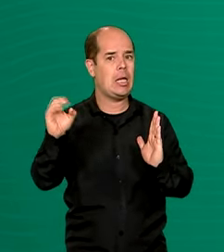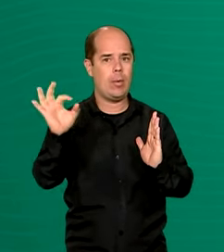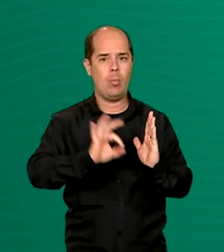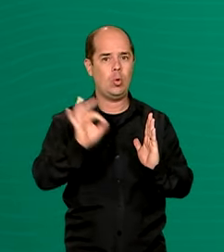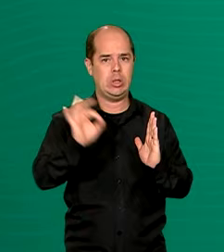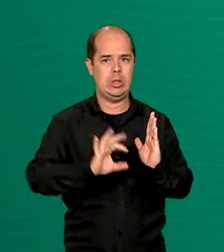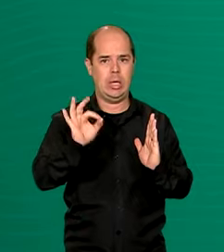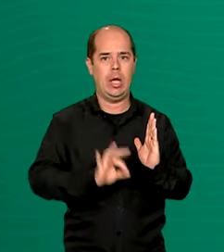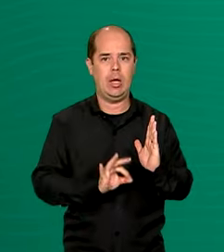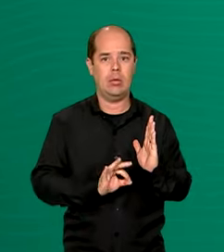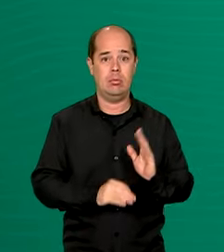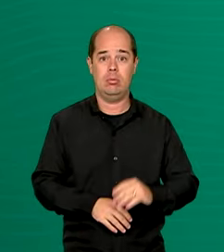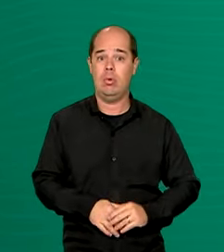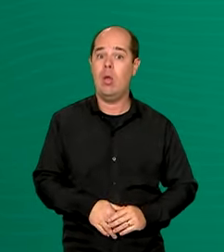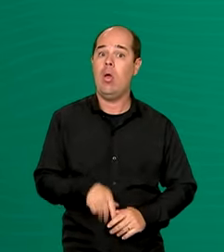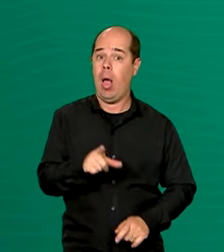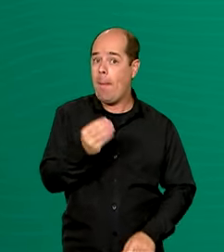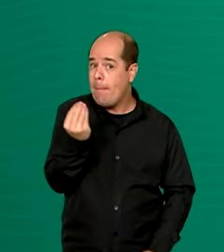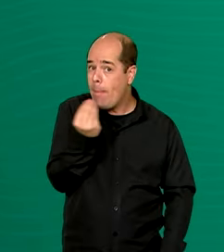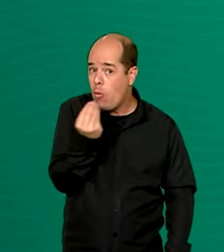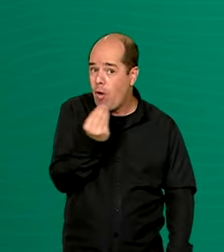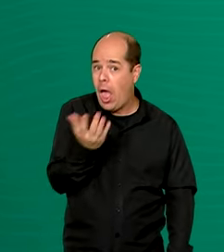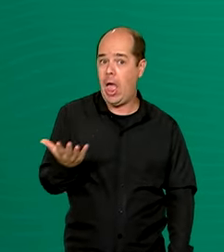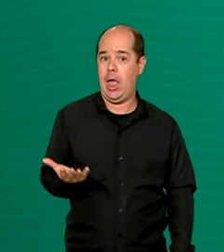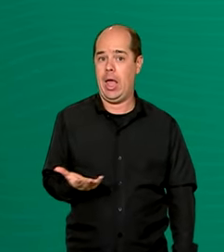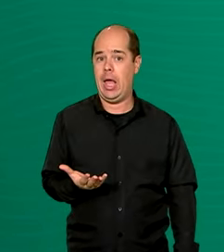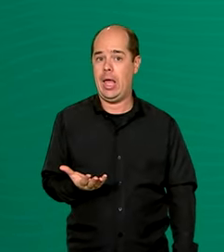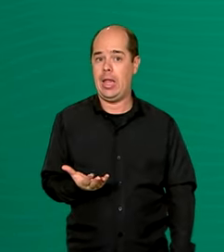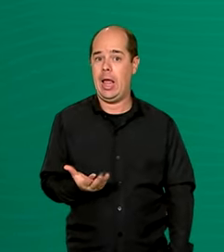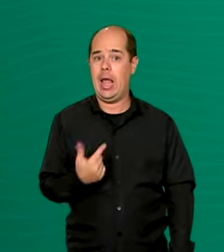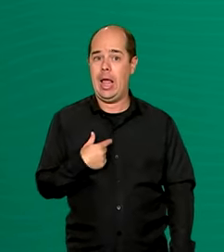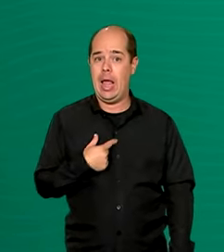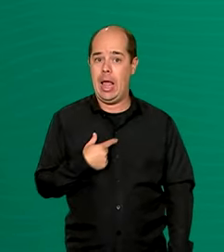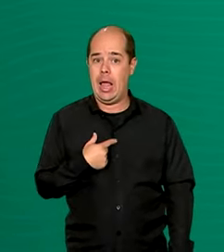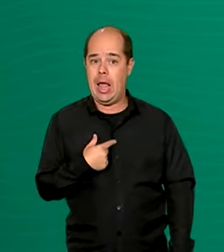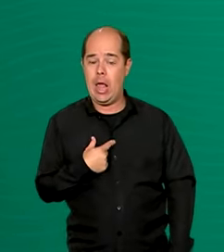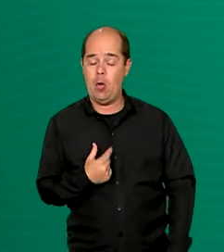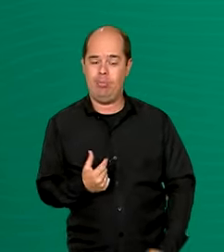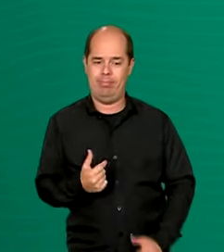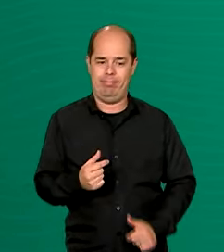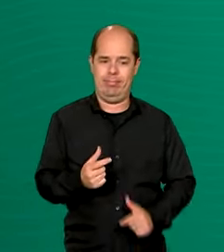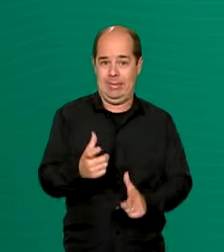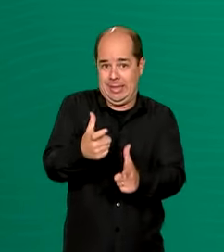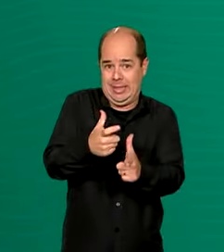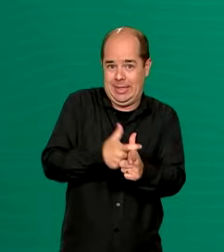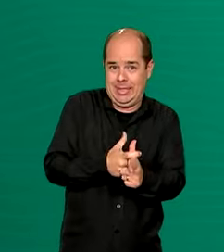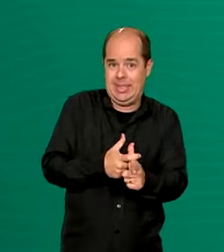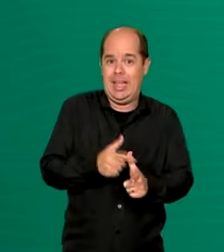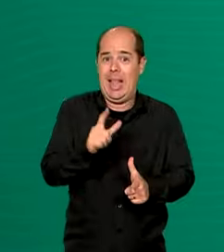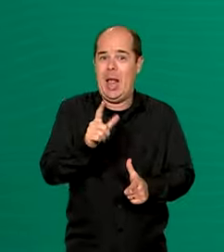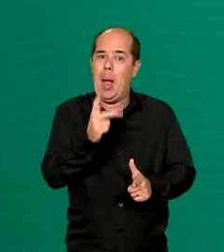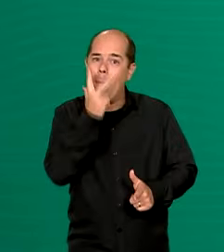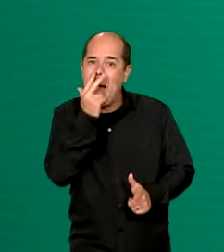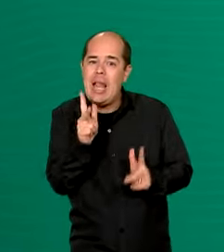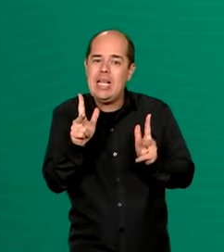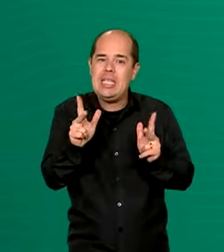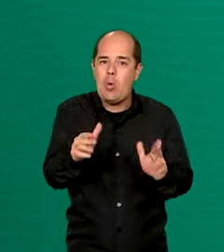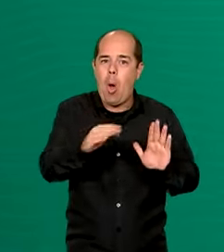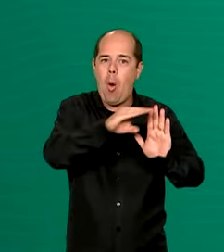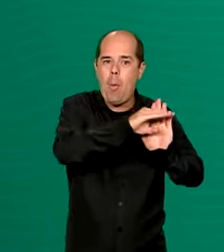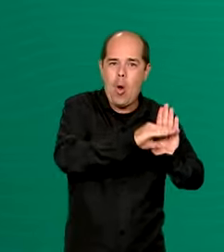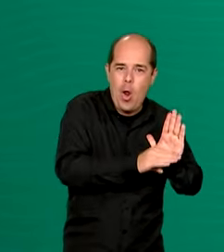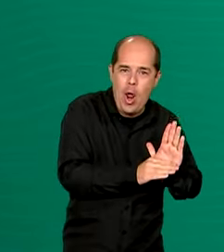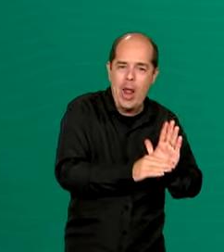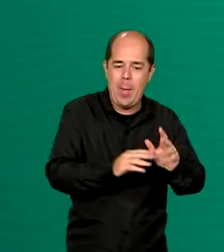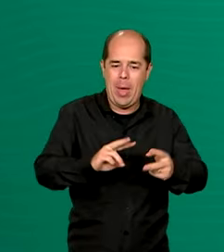oportunidade para colocar em dia as suas contas. Na verdade, é quase que um desenrola para as pessoas